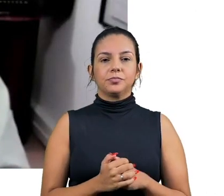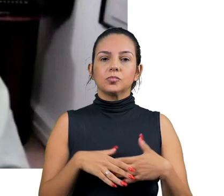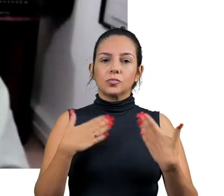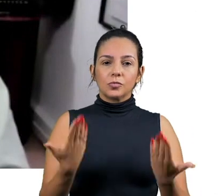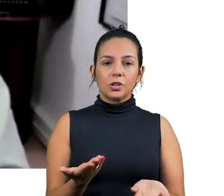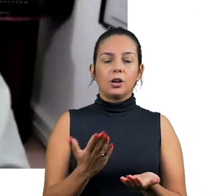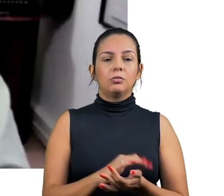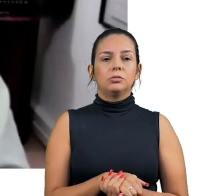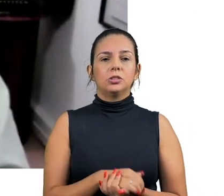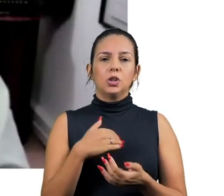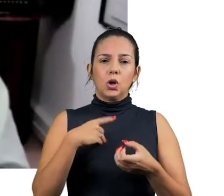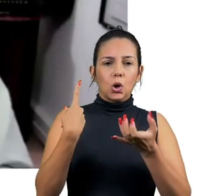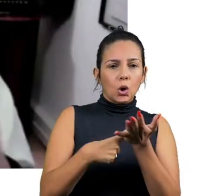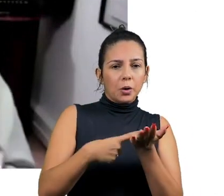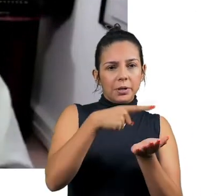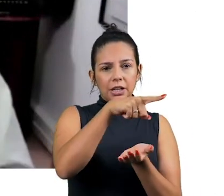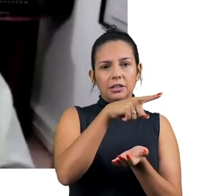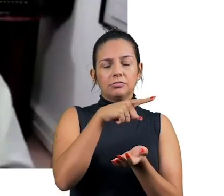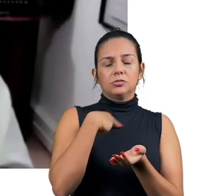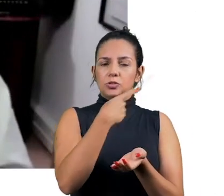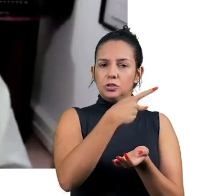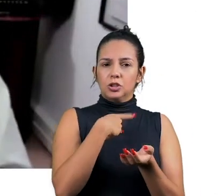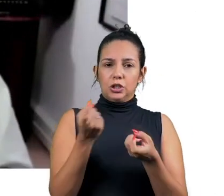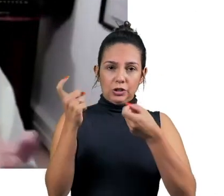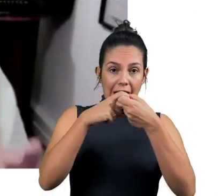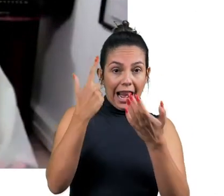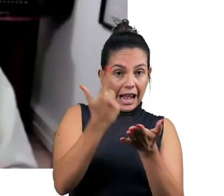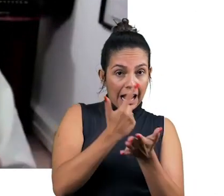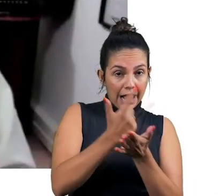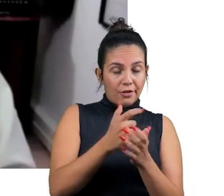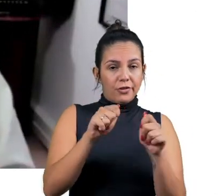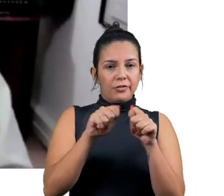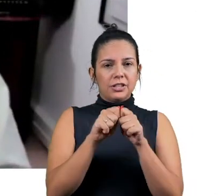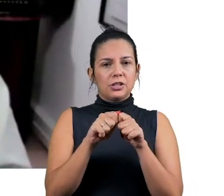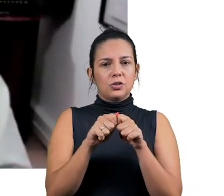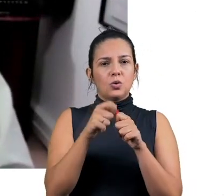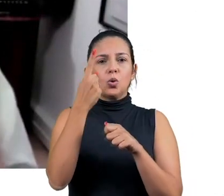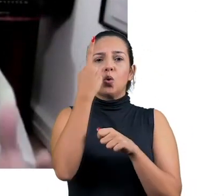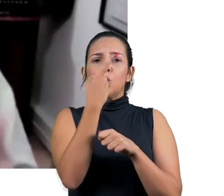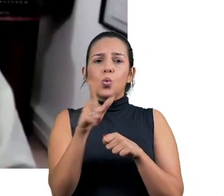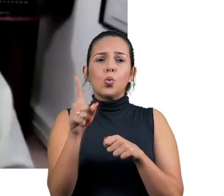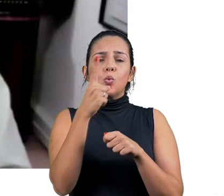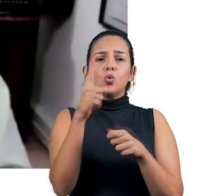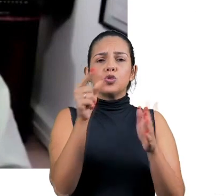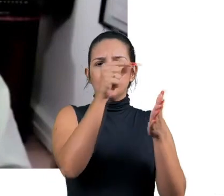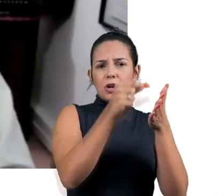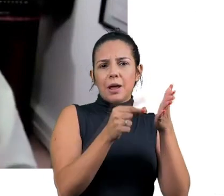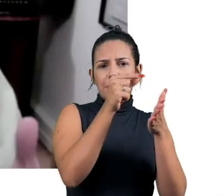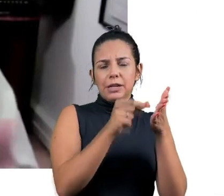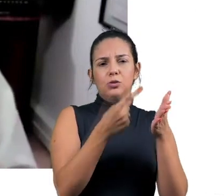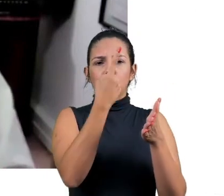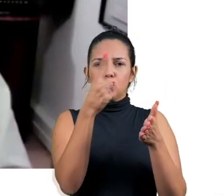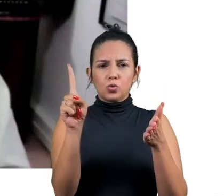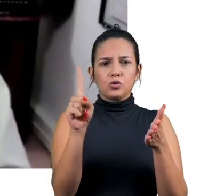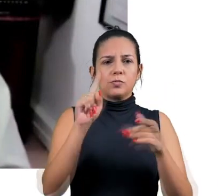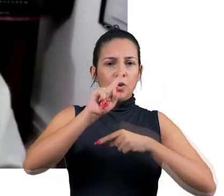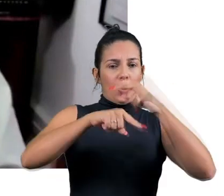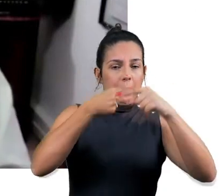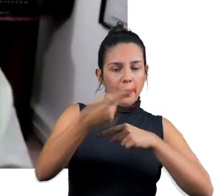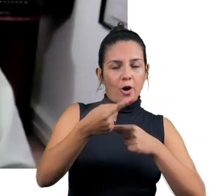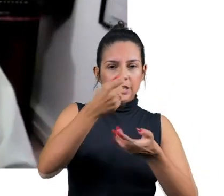Então eu combinei com a editora e disse, não, eu vou retomar o livro, vou fazer um último capítulo, uma última sessão, um